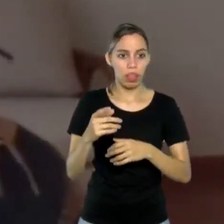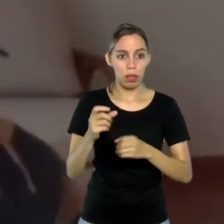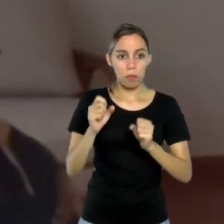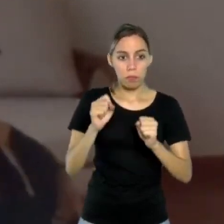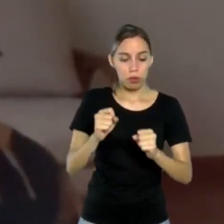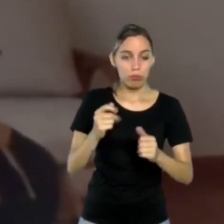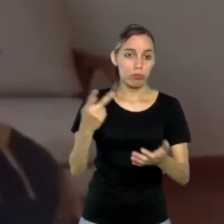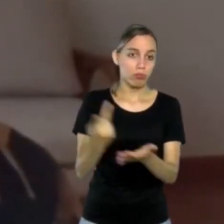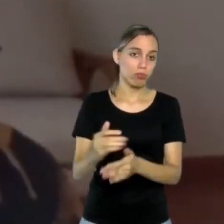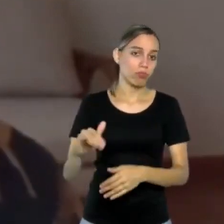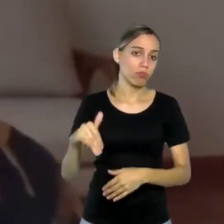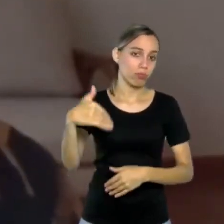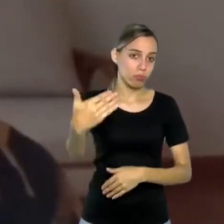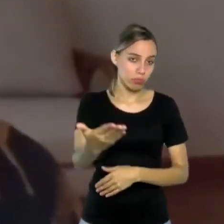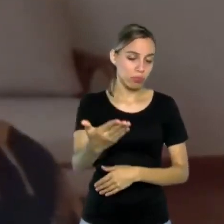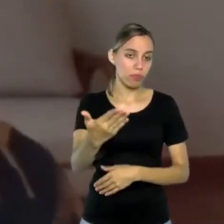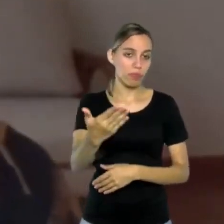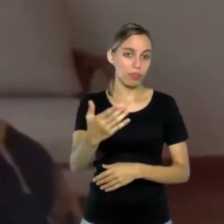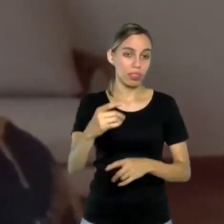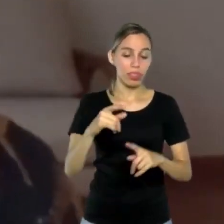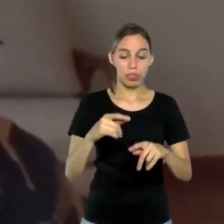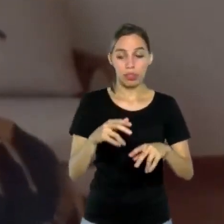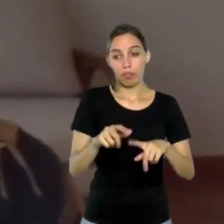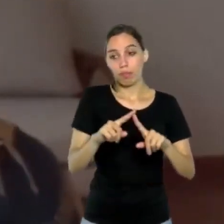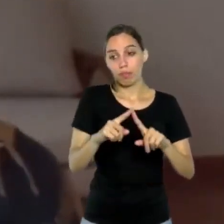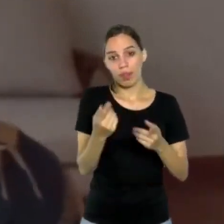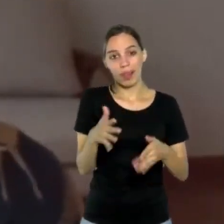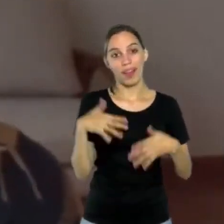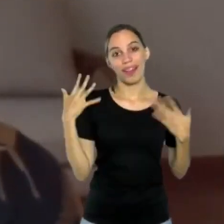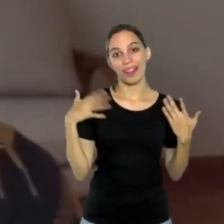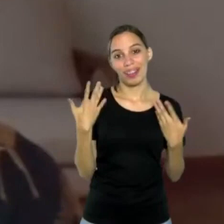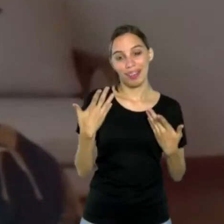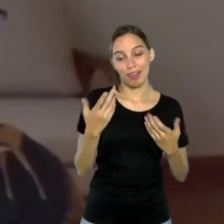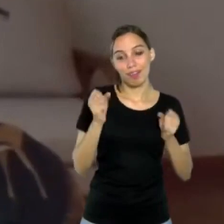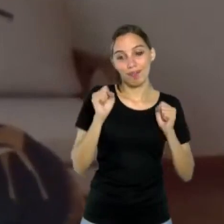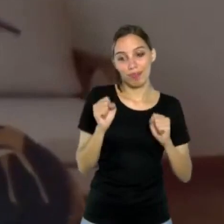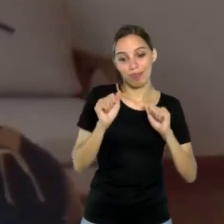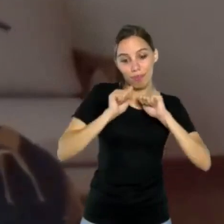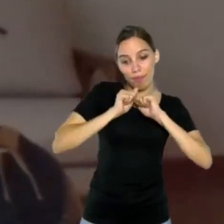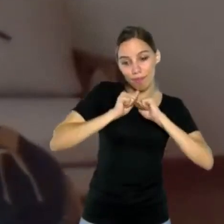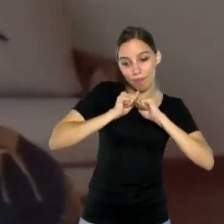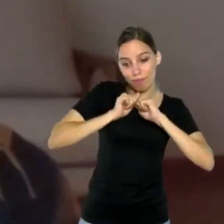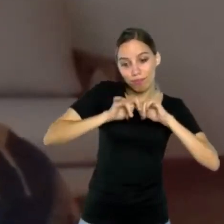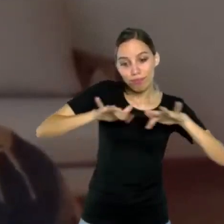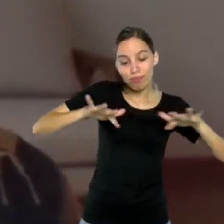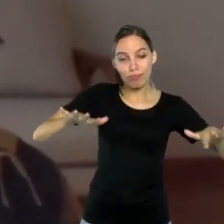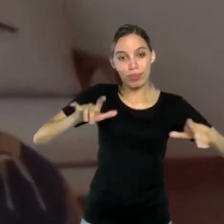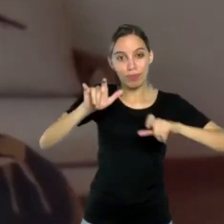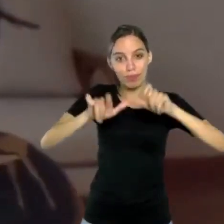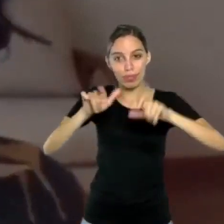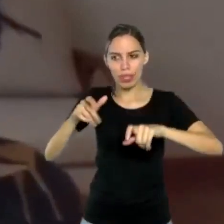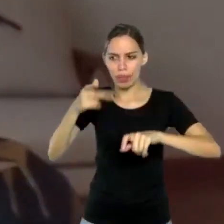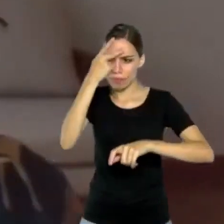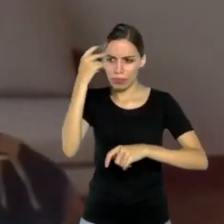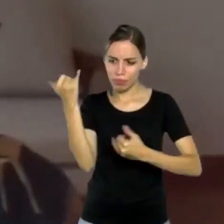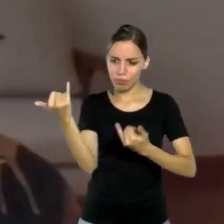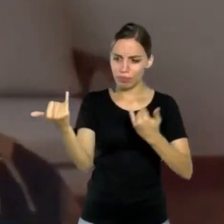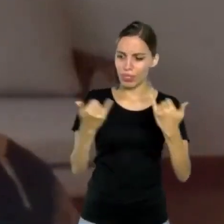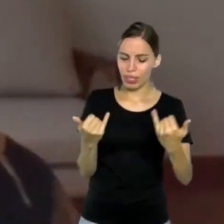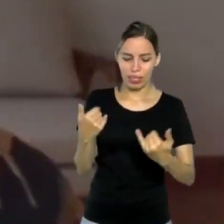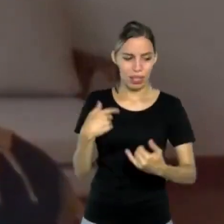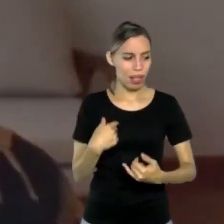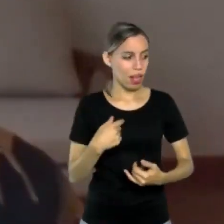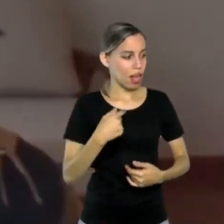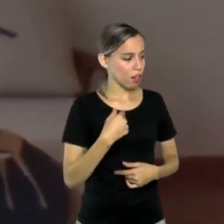é uma alegria quando vem, né, é uma alegria compartilhar, assim, as pessoas que dão retorno, falam, olha, isso aqui me emocionou, isso